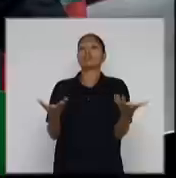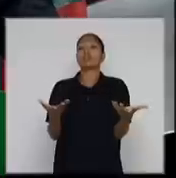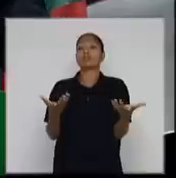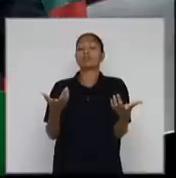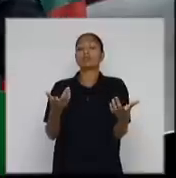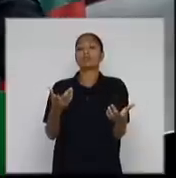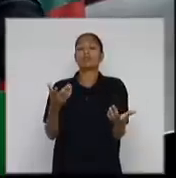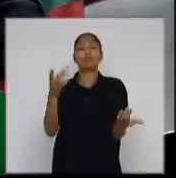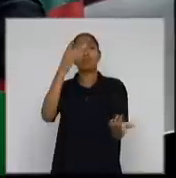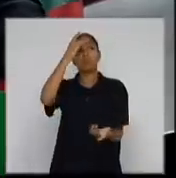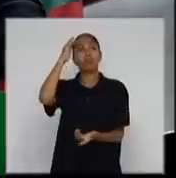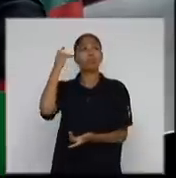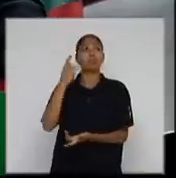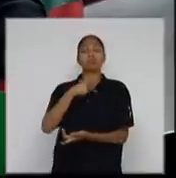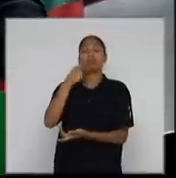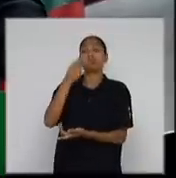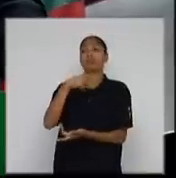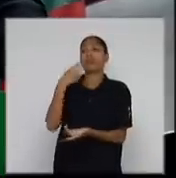disse.